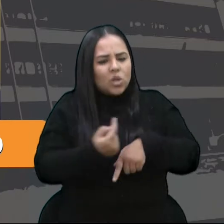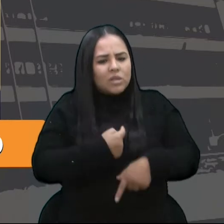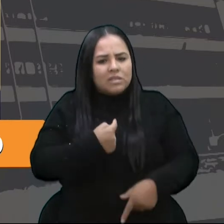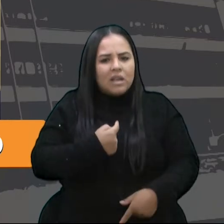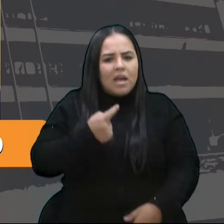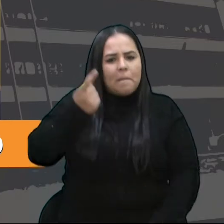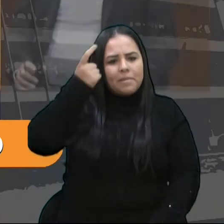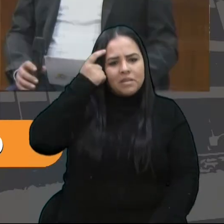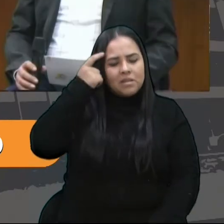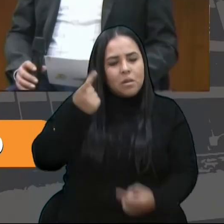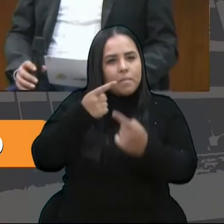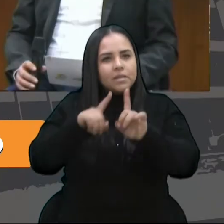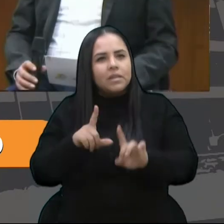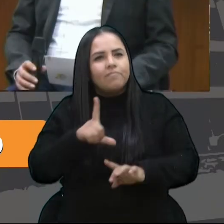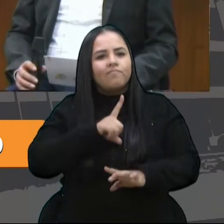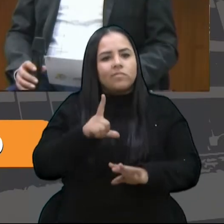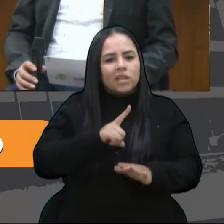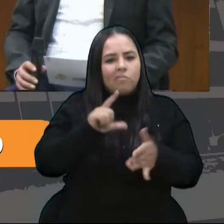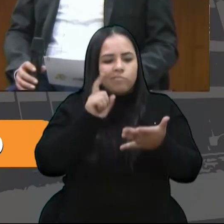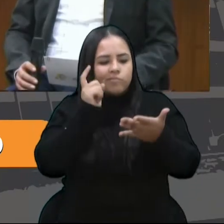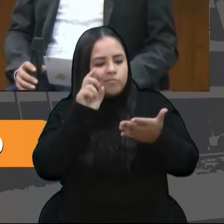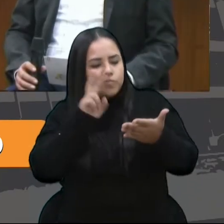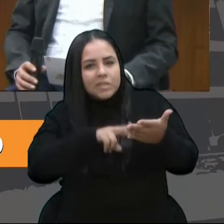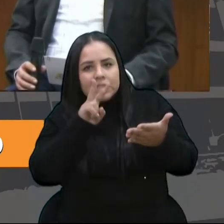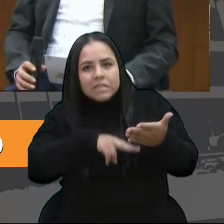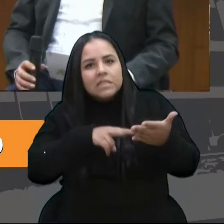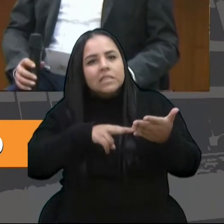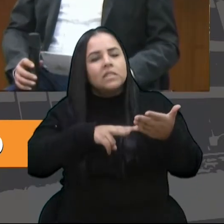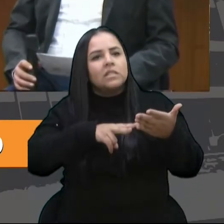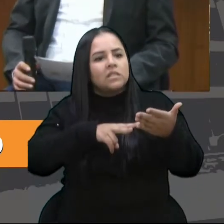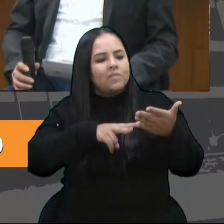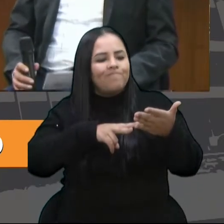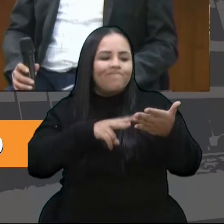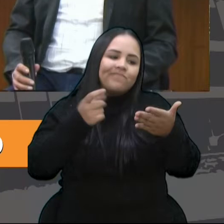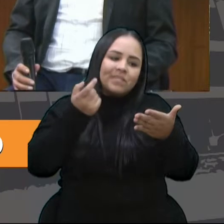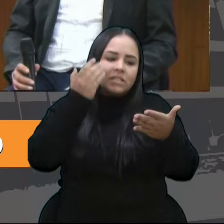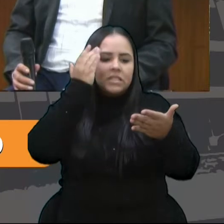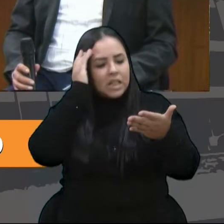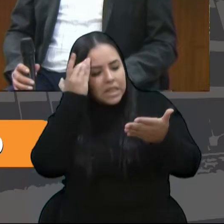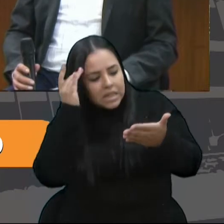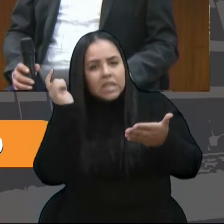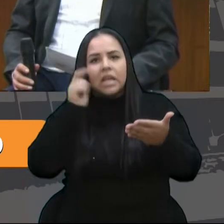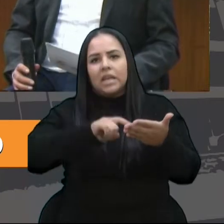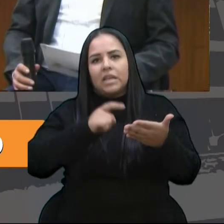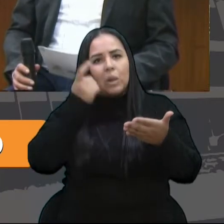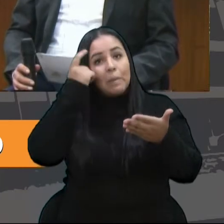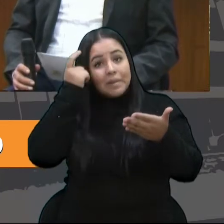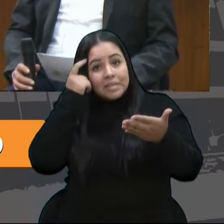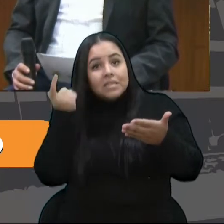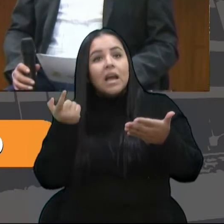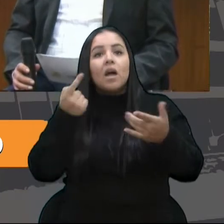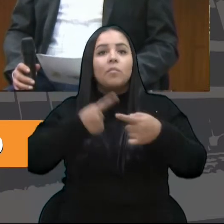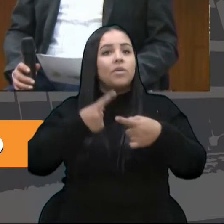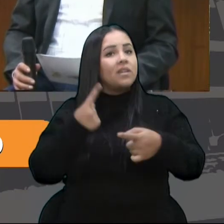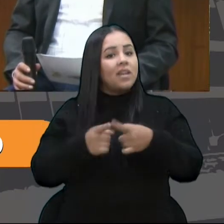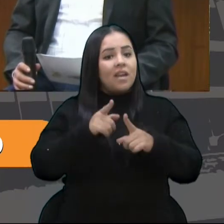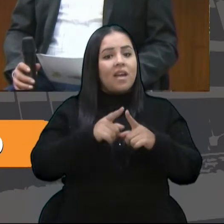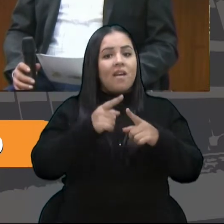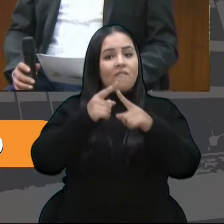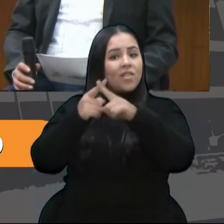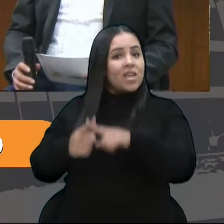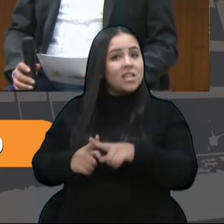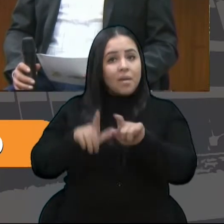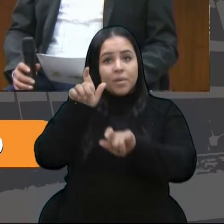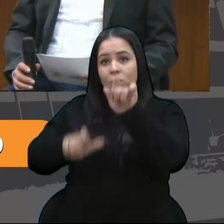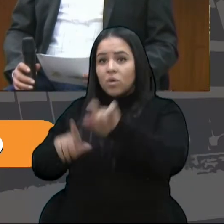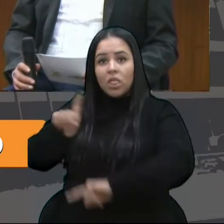que analisar aquilo, nós temos que refletir sobre aquilo. E hoje me parece que a maior parte das pessoas, lamentavelmente, não estão